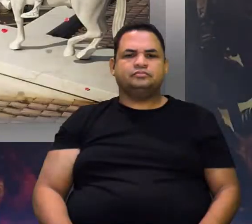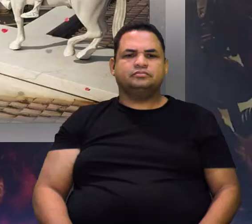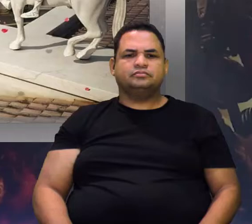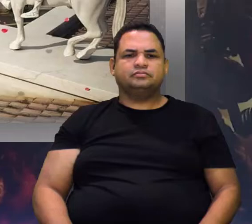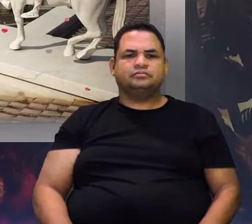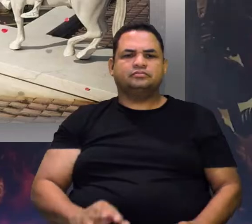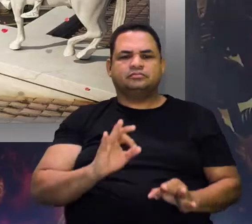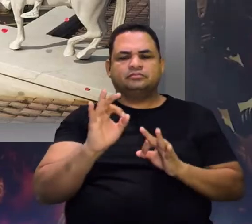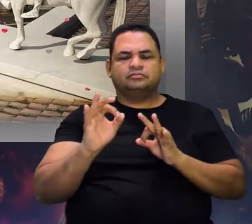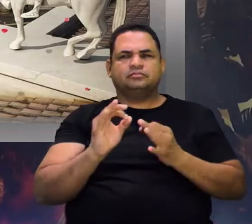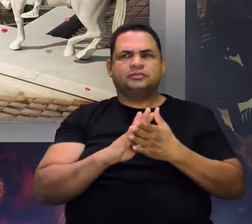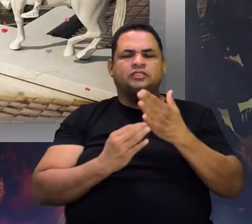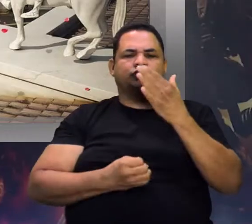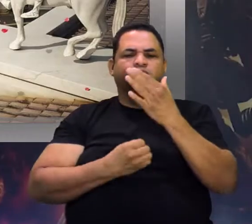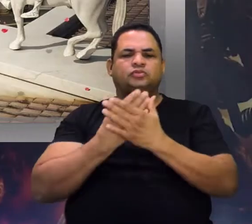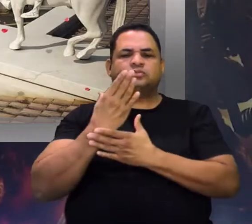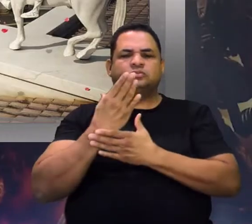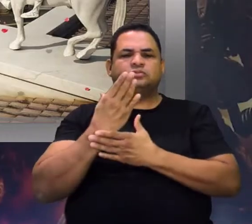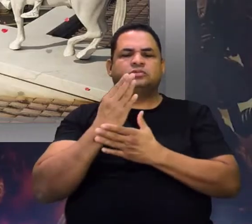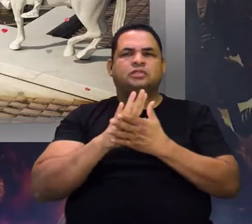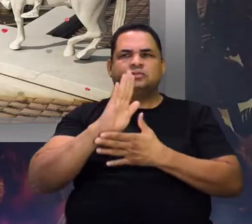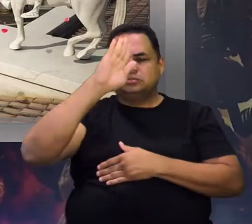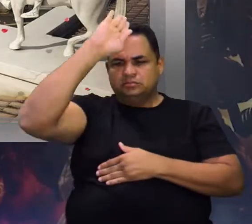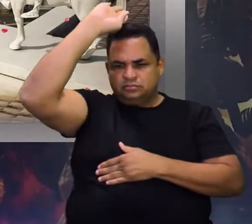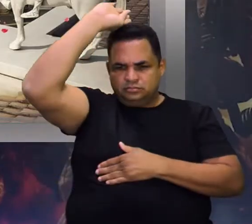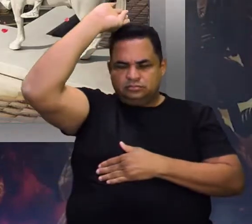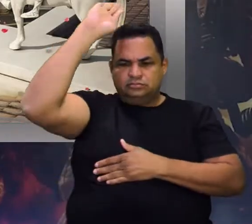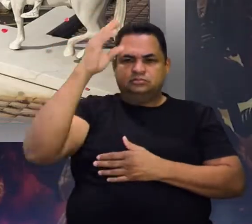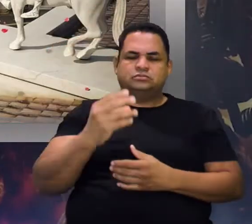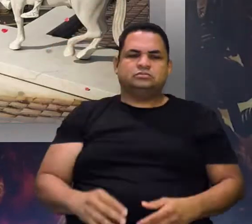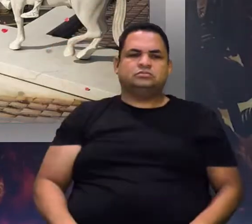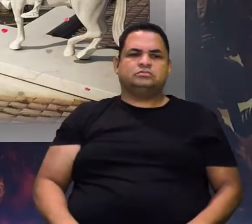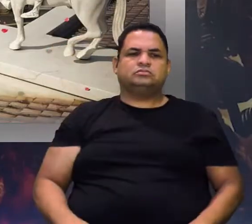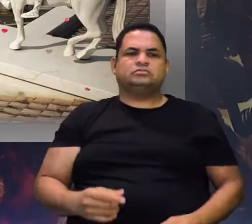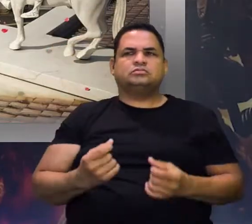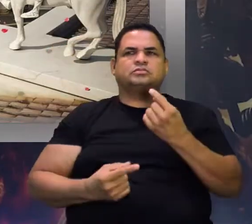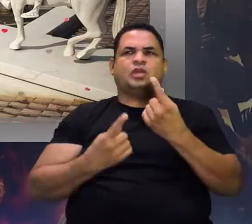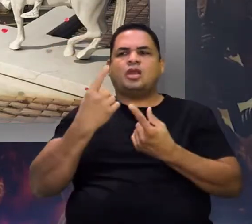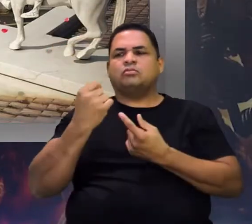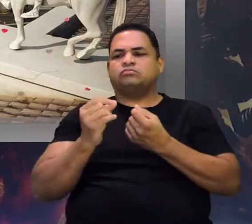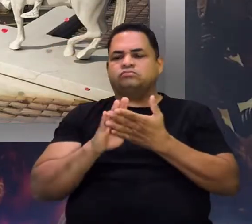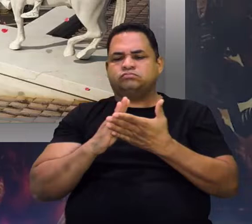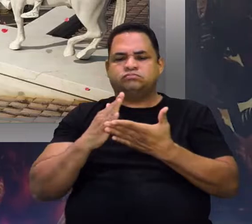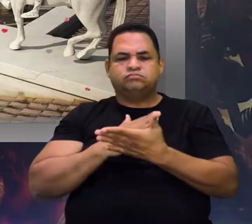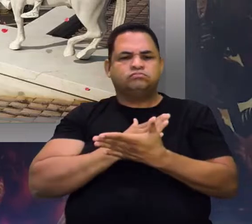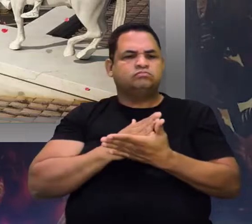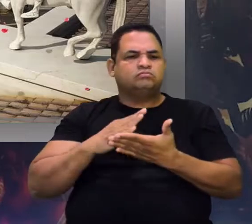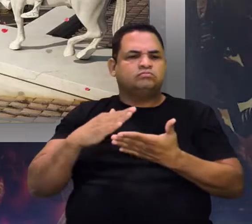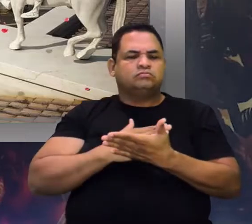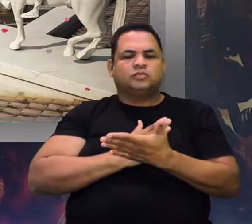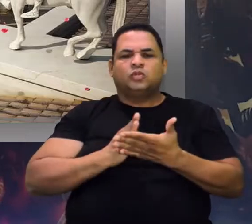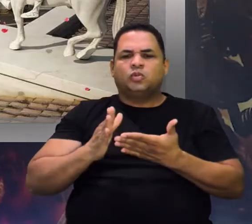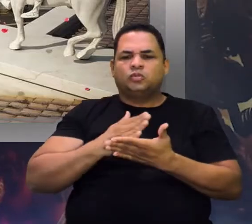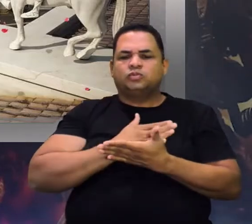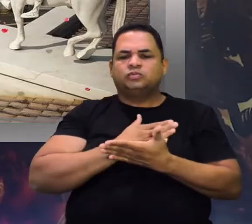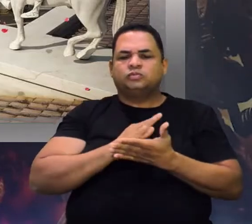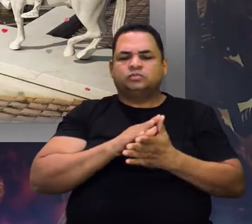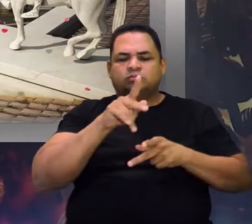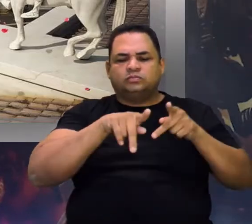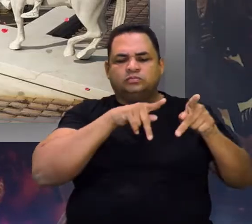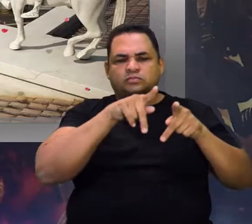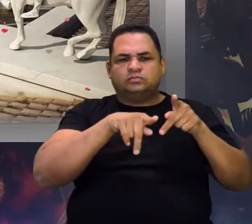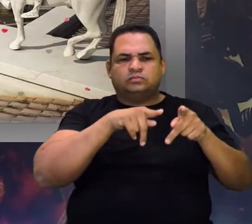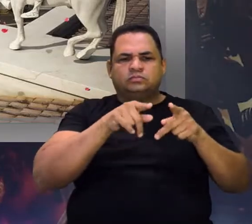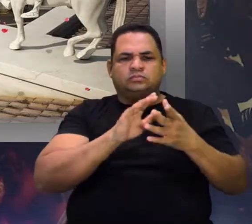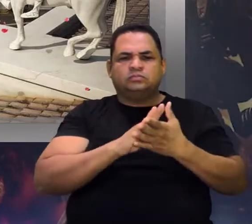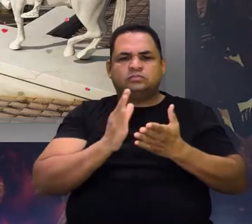Desde a formação de Roma, alguns povos que estavam ali,